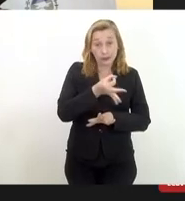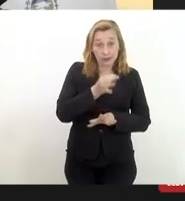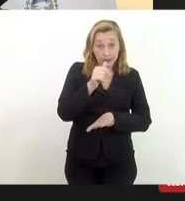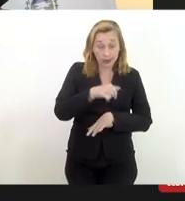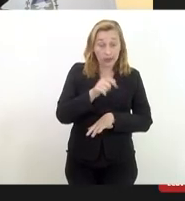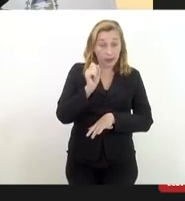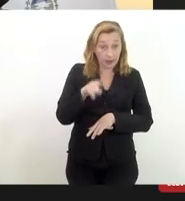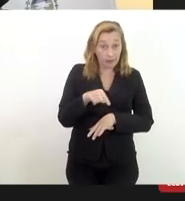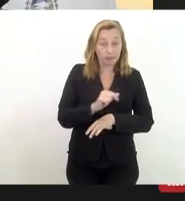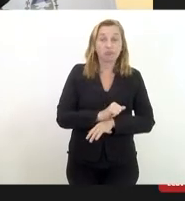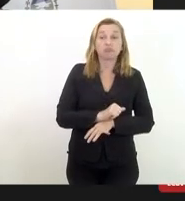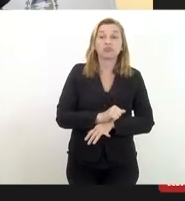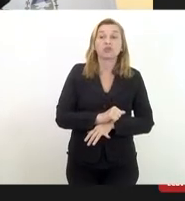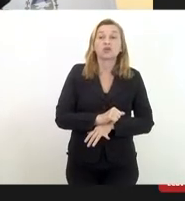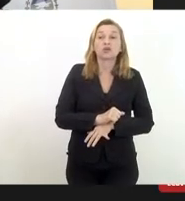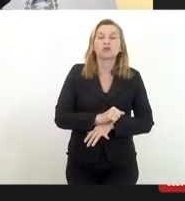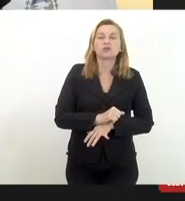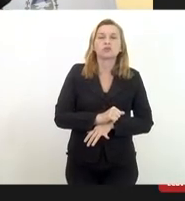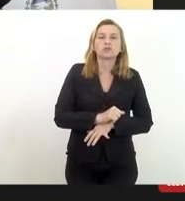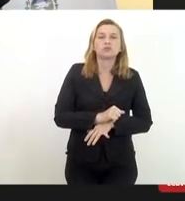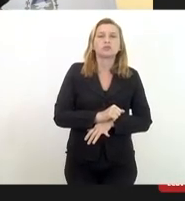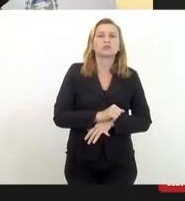com